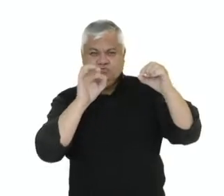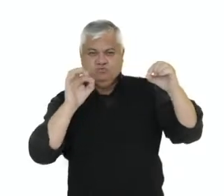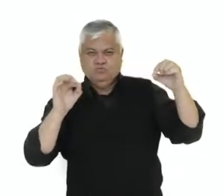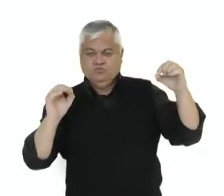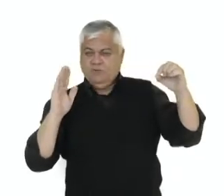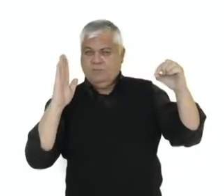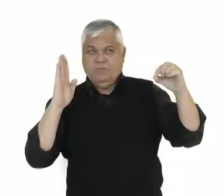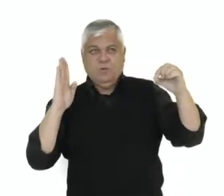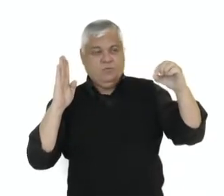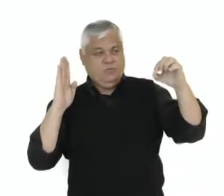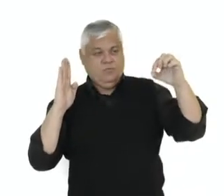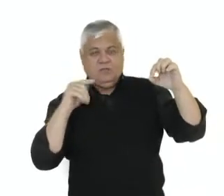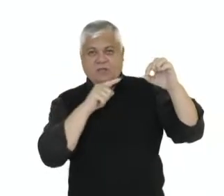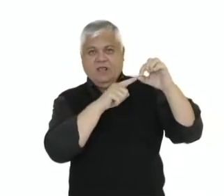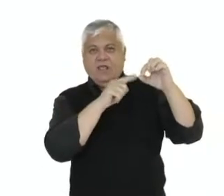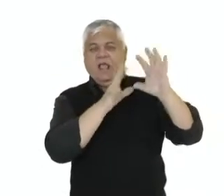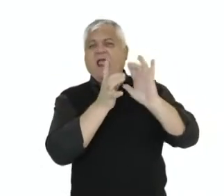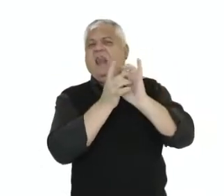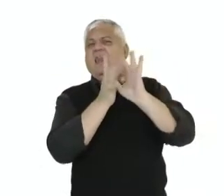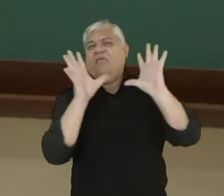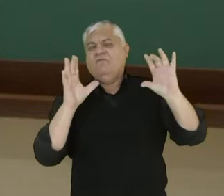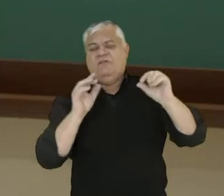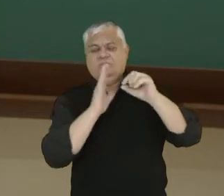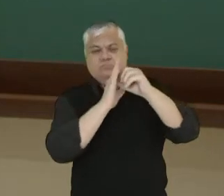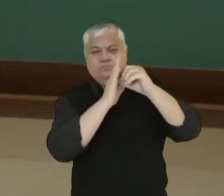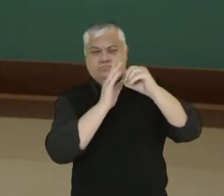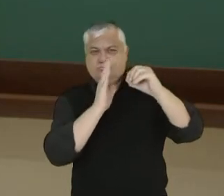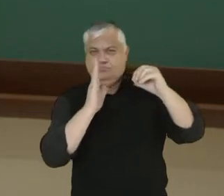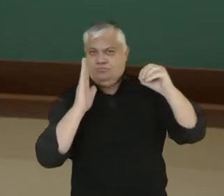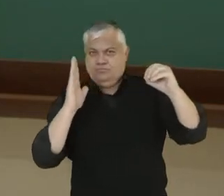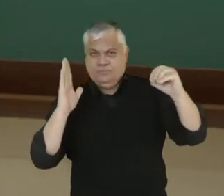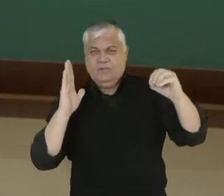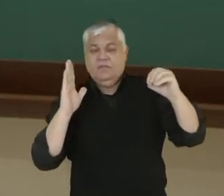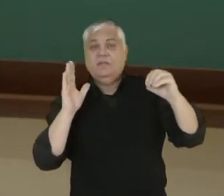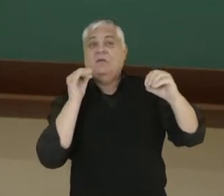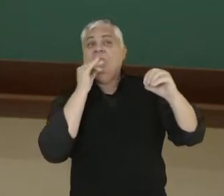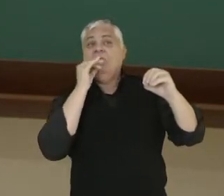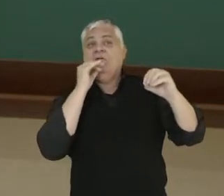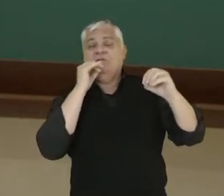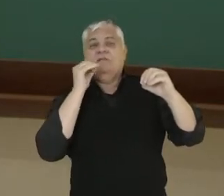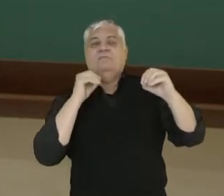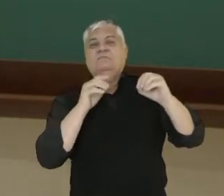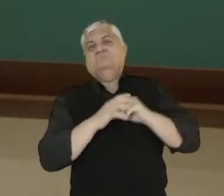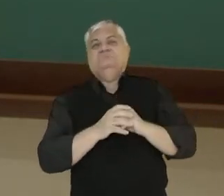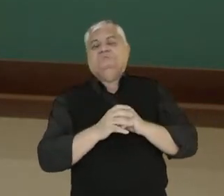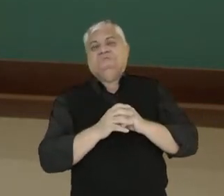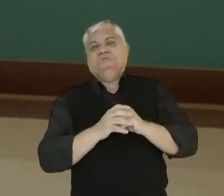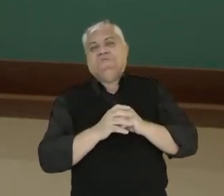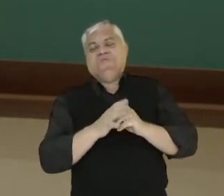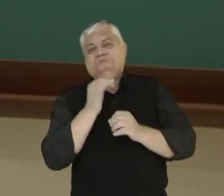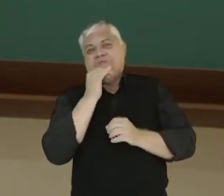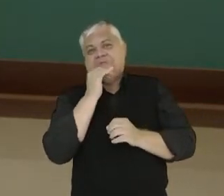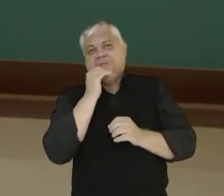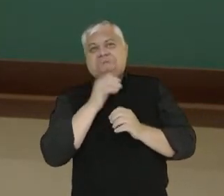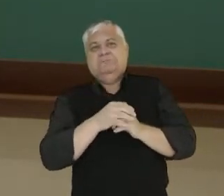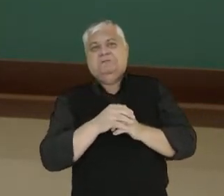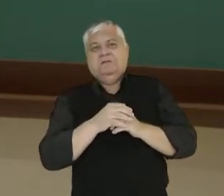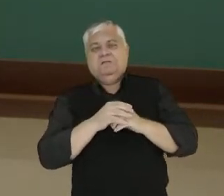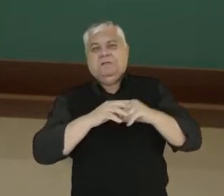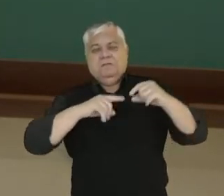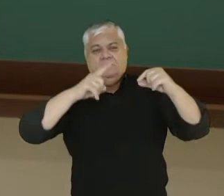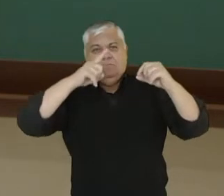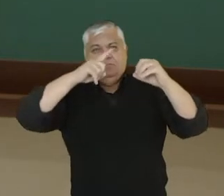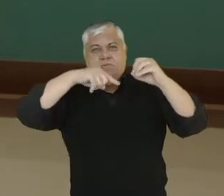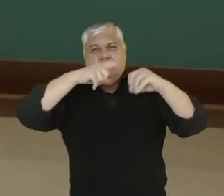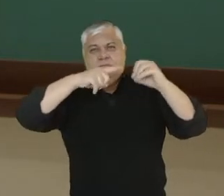argola ela fica livre para se movimentar. Então, se eu se eu perturbo a corda, eu